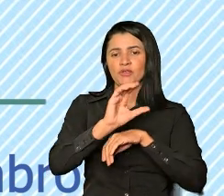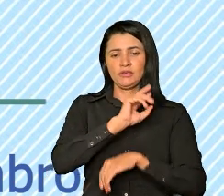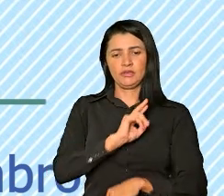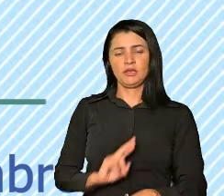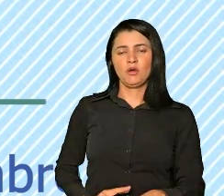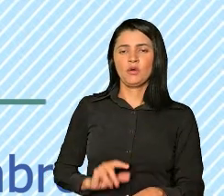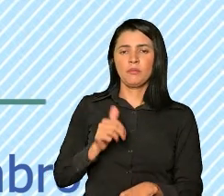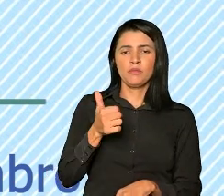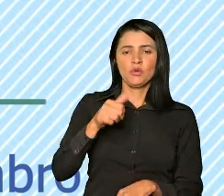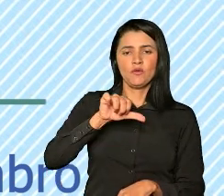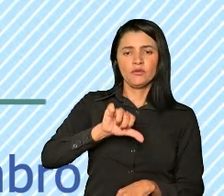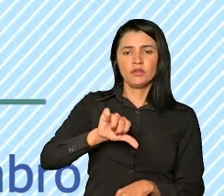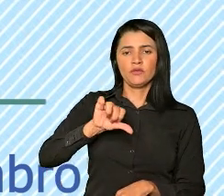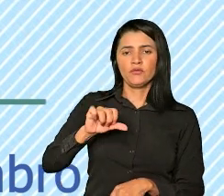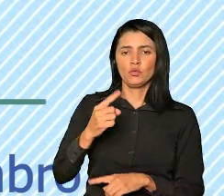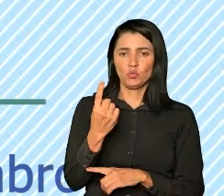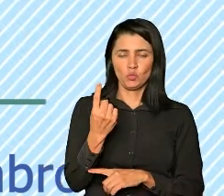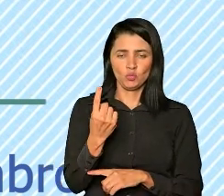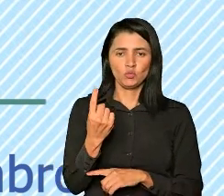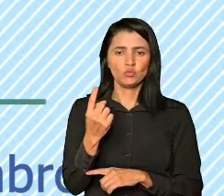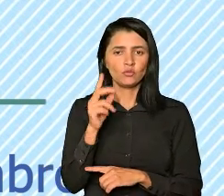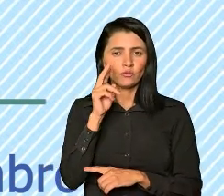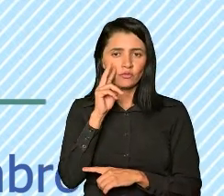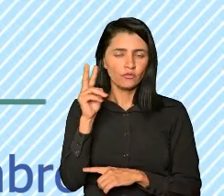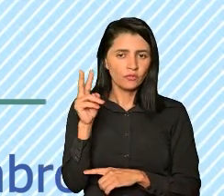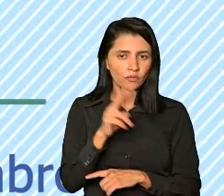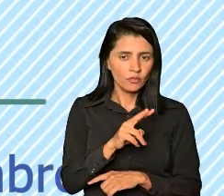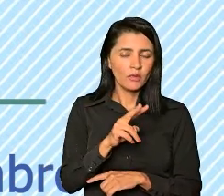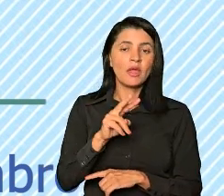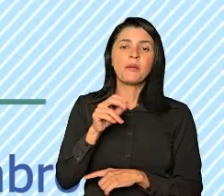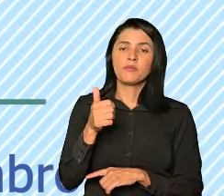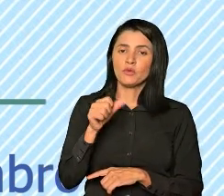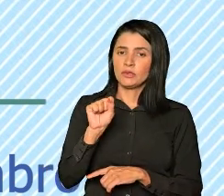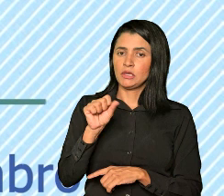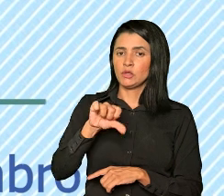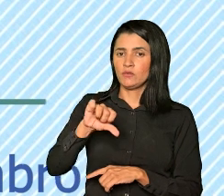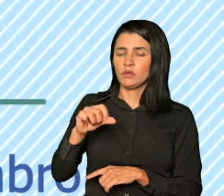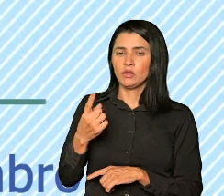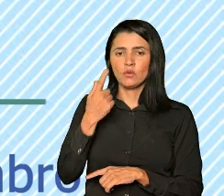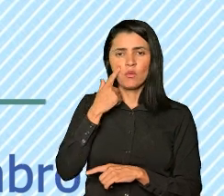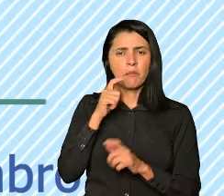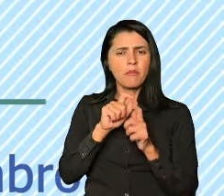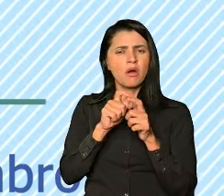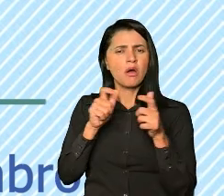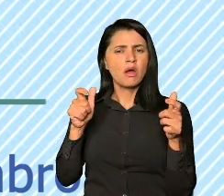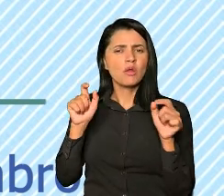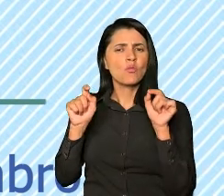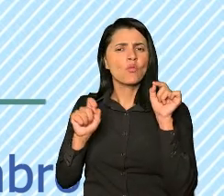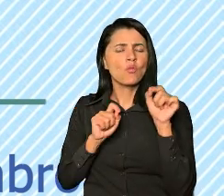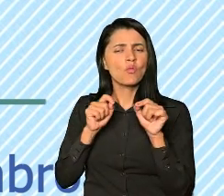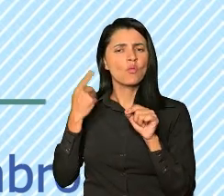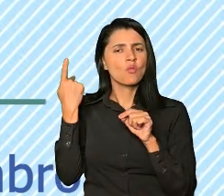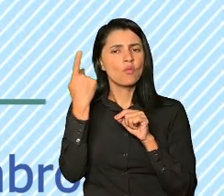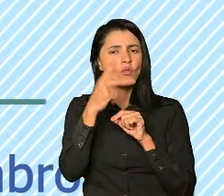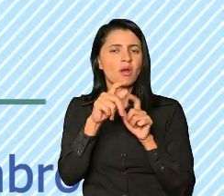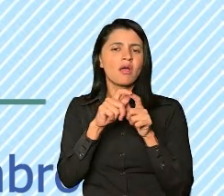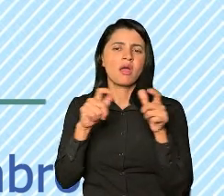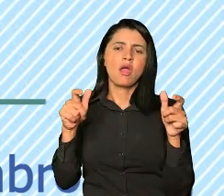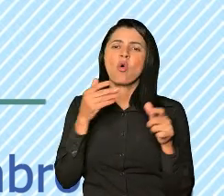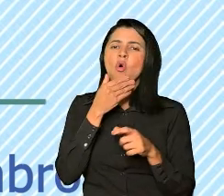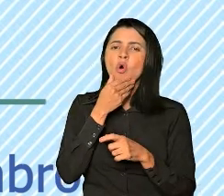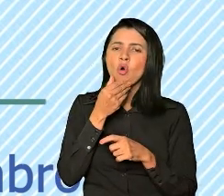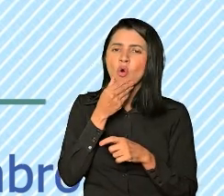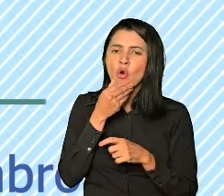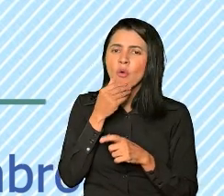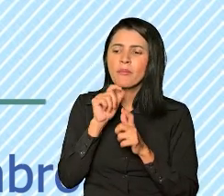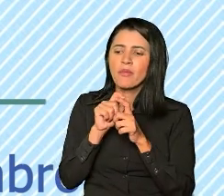de 1891. Vocês veem o público essencialmente masculino. Não sei se vocês estão